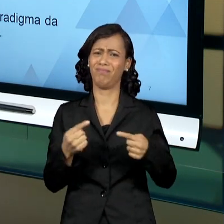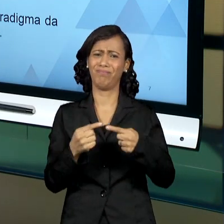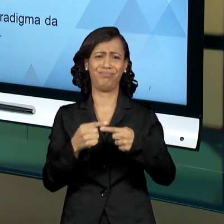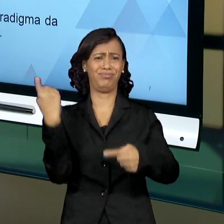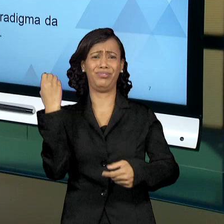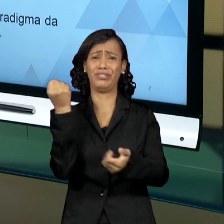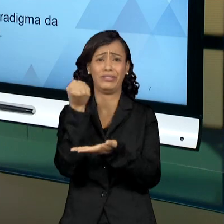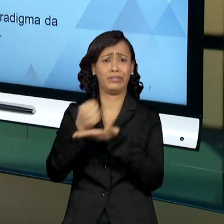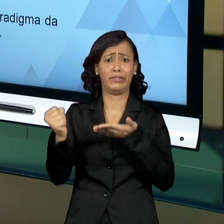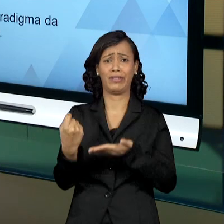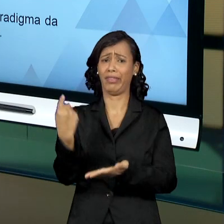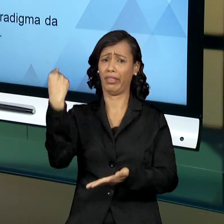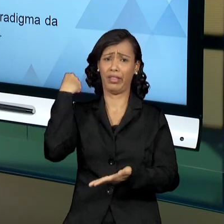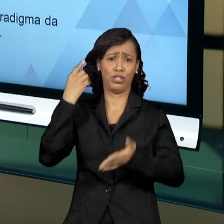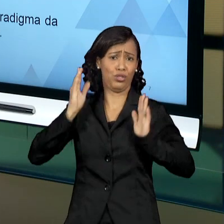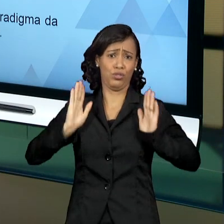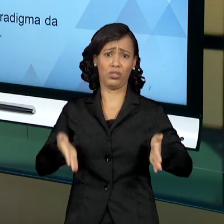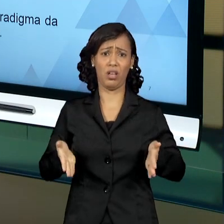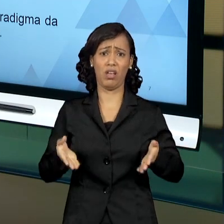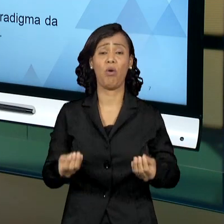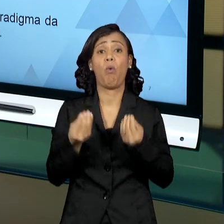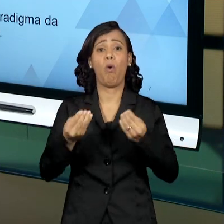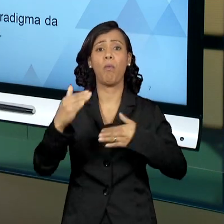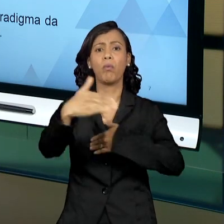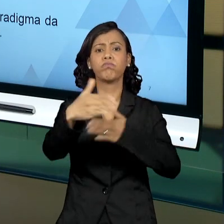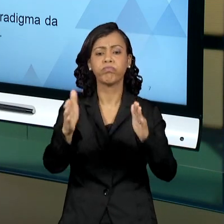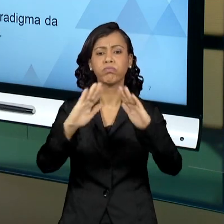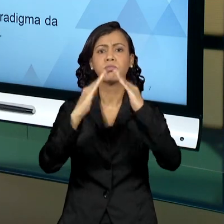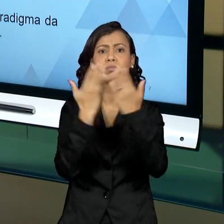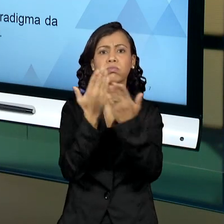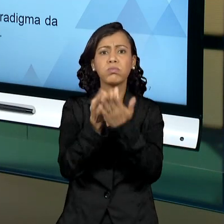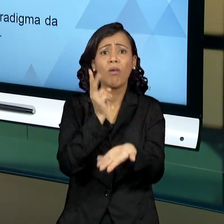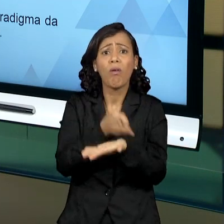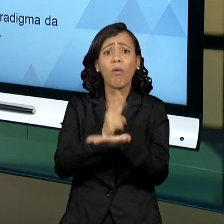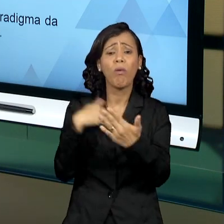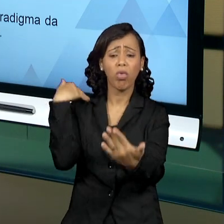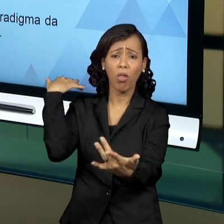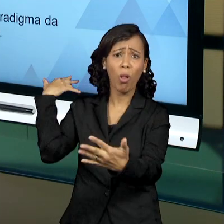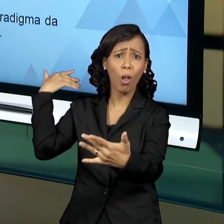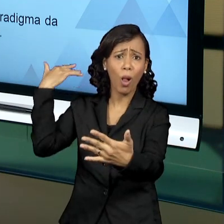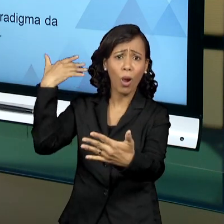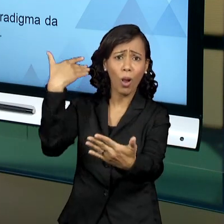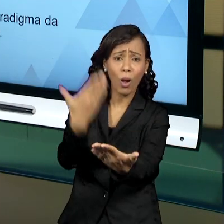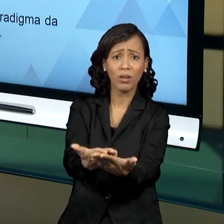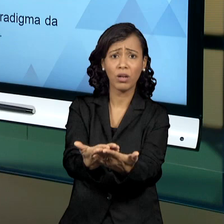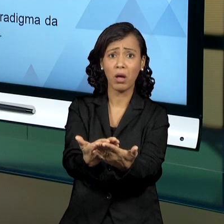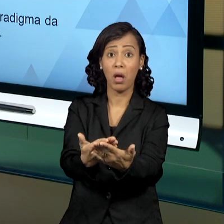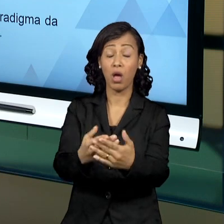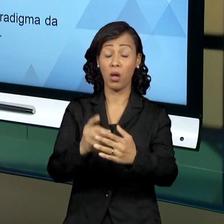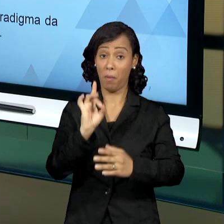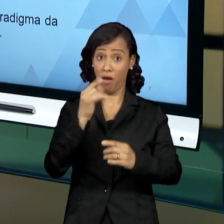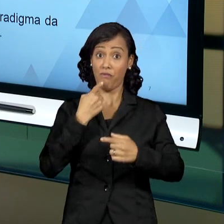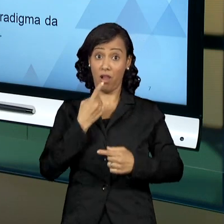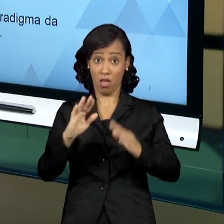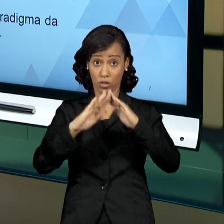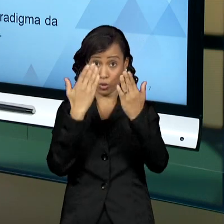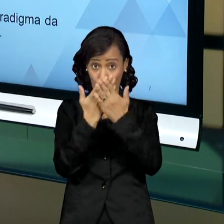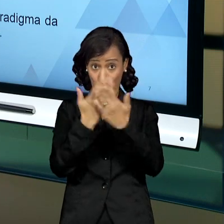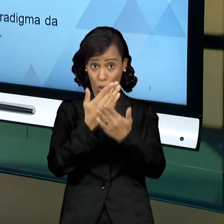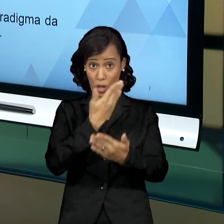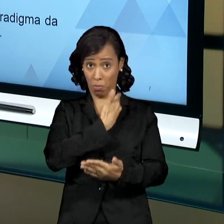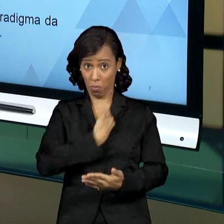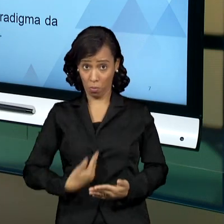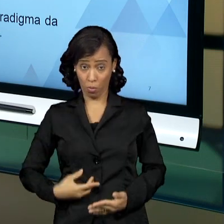pesquisas são todas dentro do cotidiano escolar das escolas, e eu não estou falando só de escola pública.